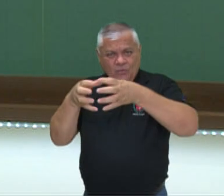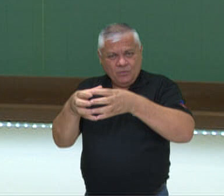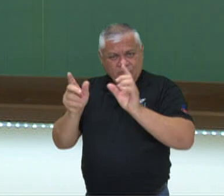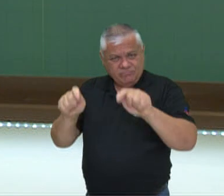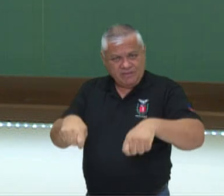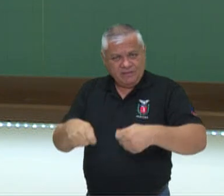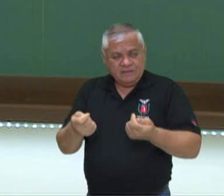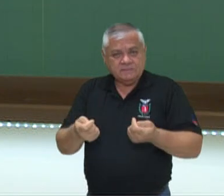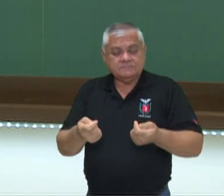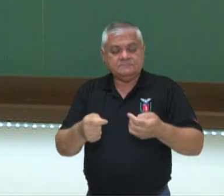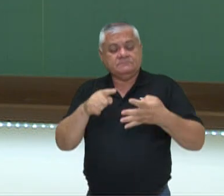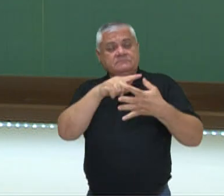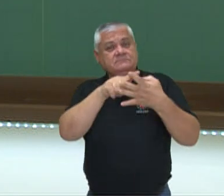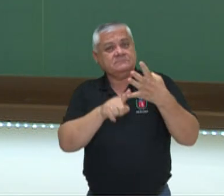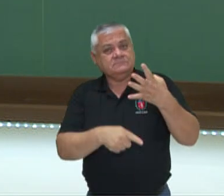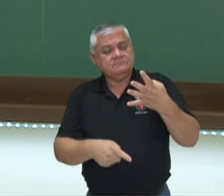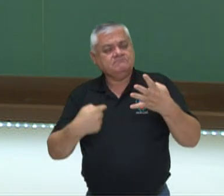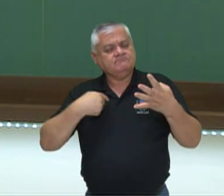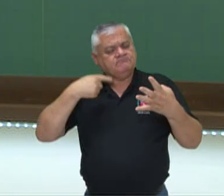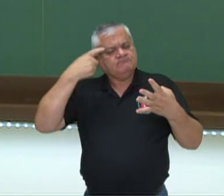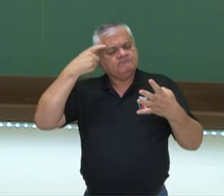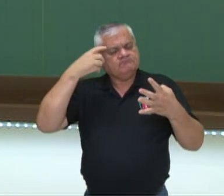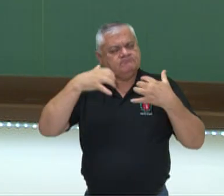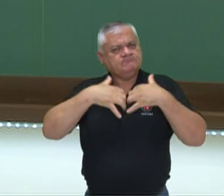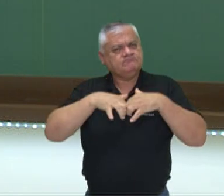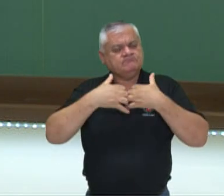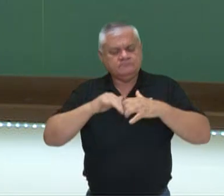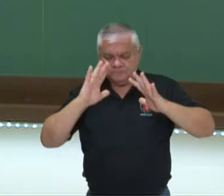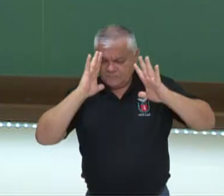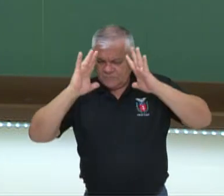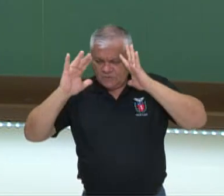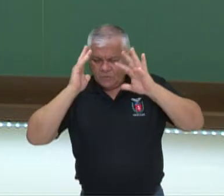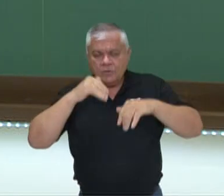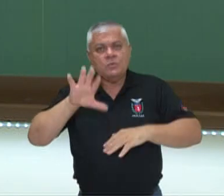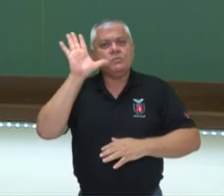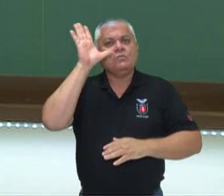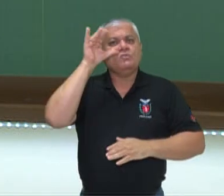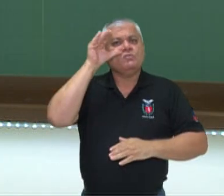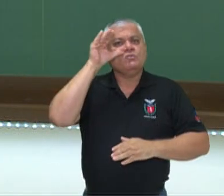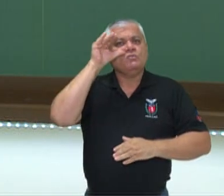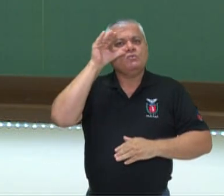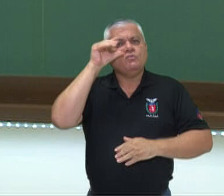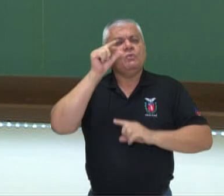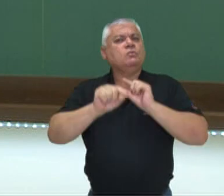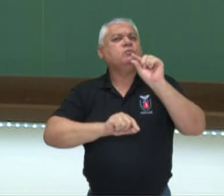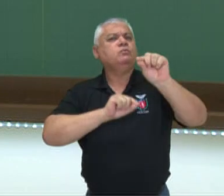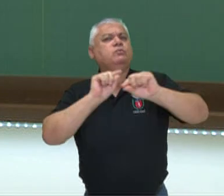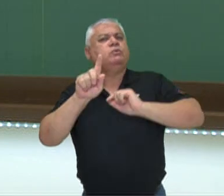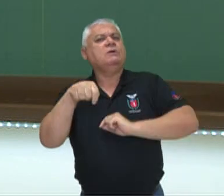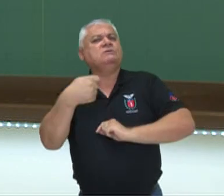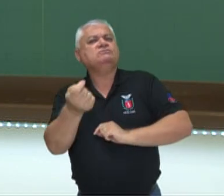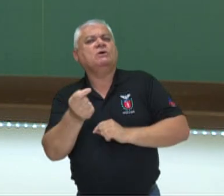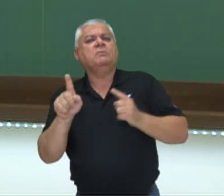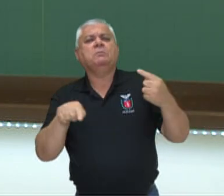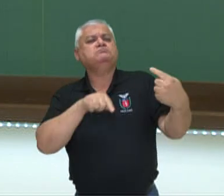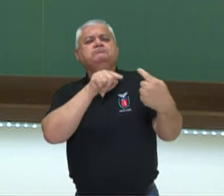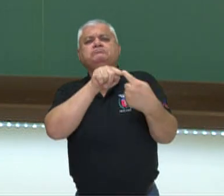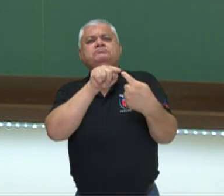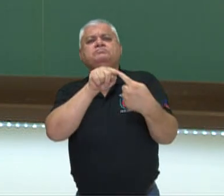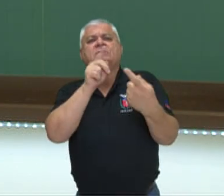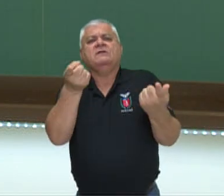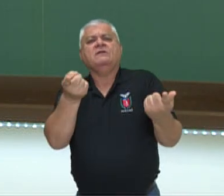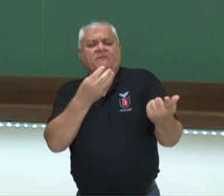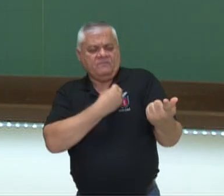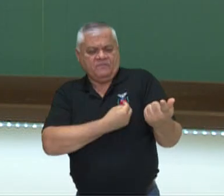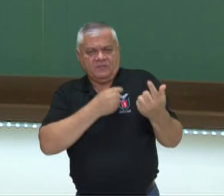são questões que mobilizam a nossa curiosidade e nos colocam a refletir sobre a finalidade das